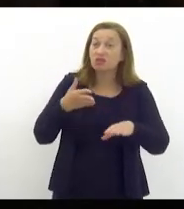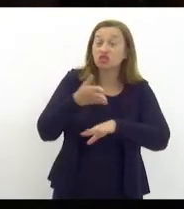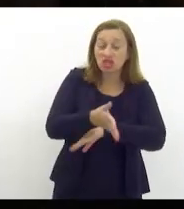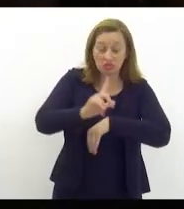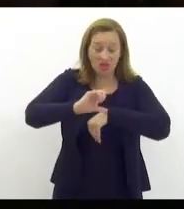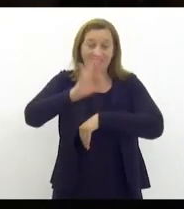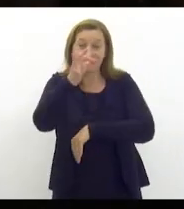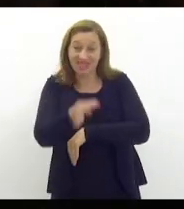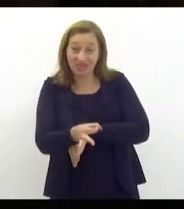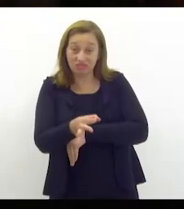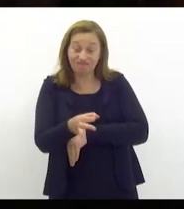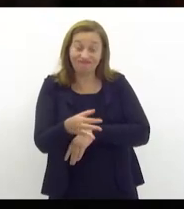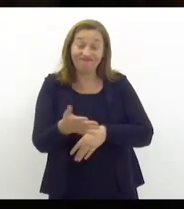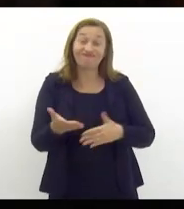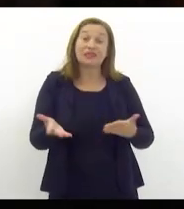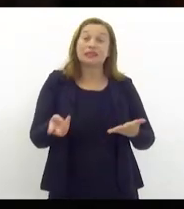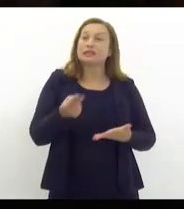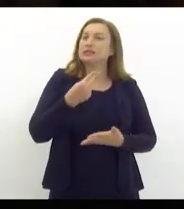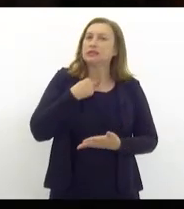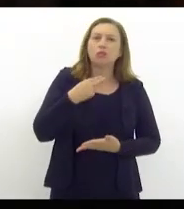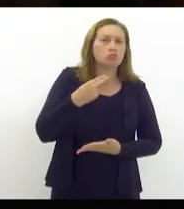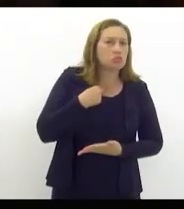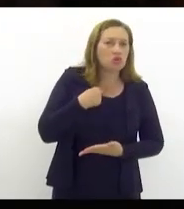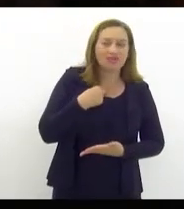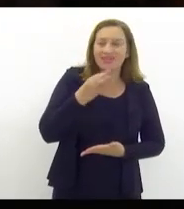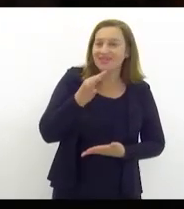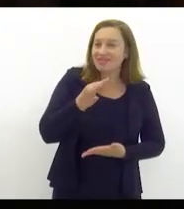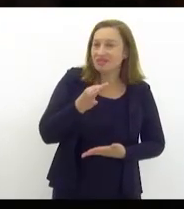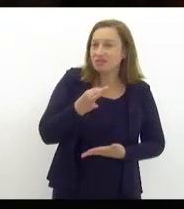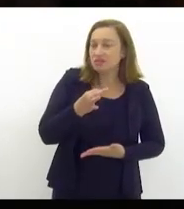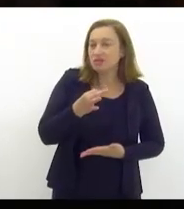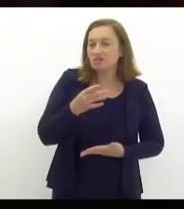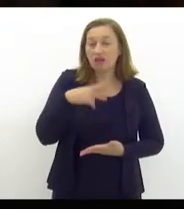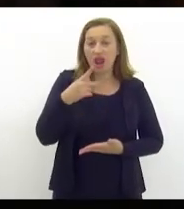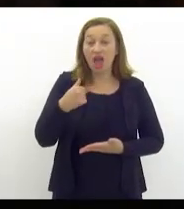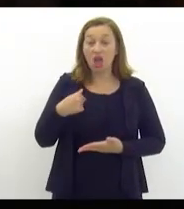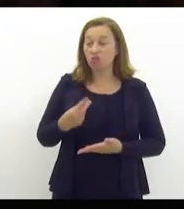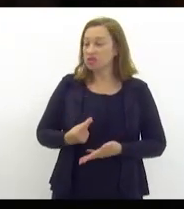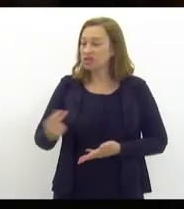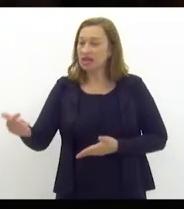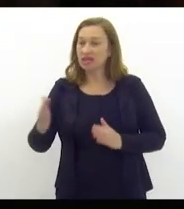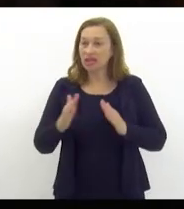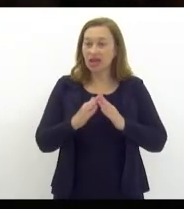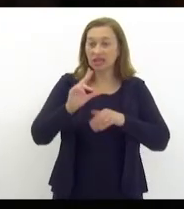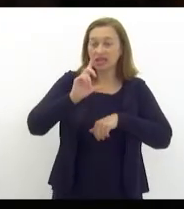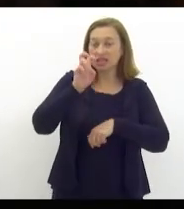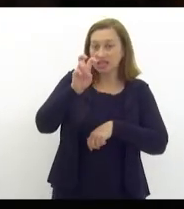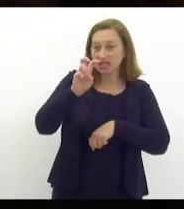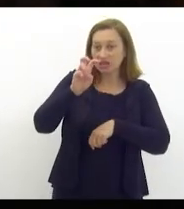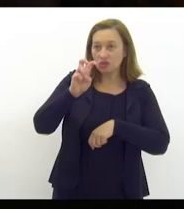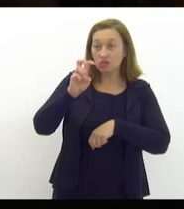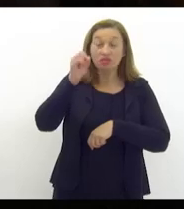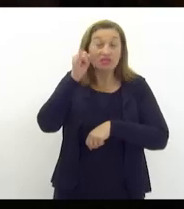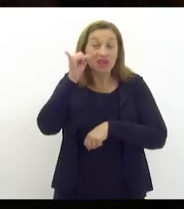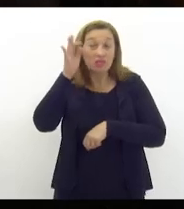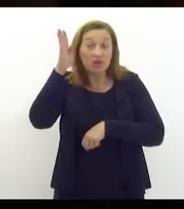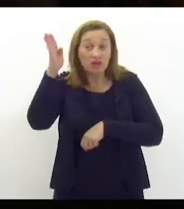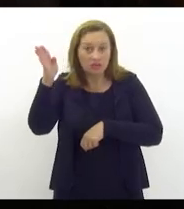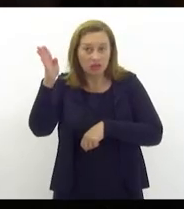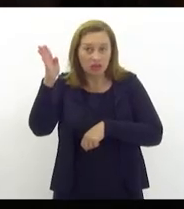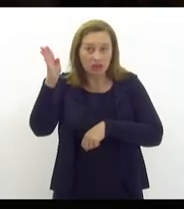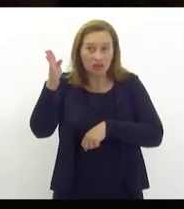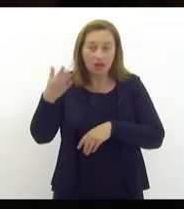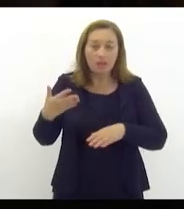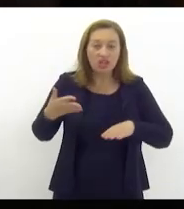horário. Elas não podem afirmar, vou sair de casa às 5 horas da manhã para